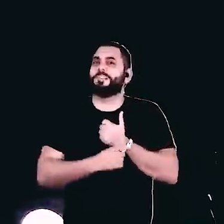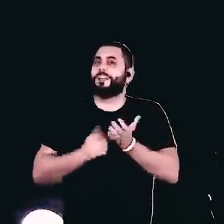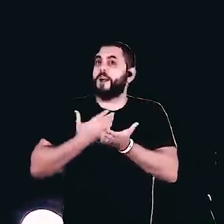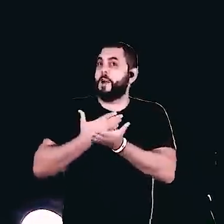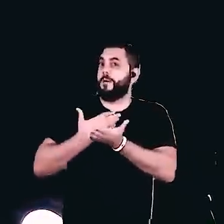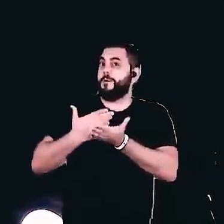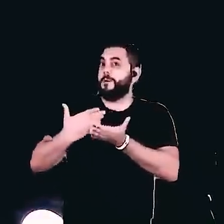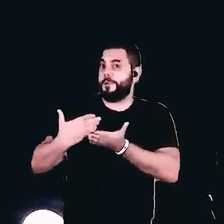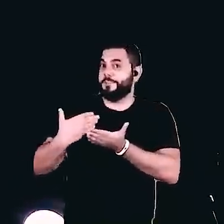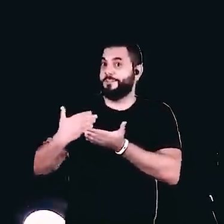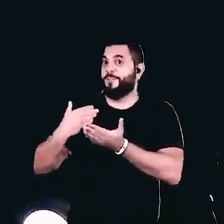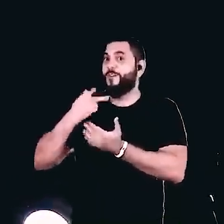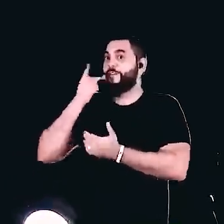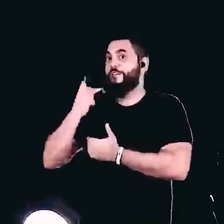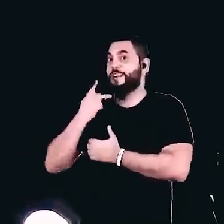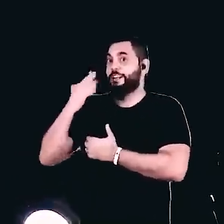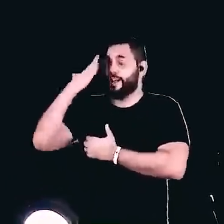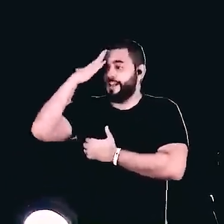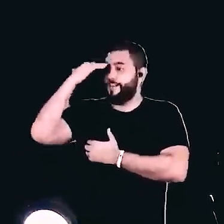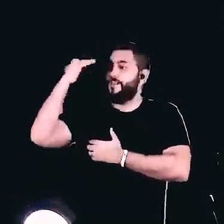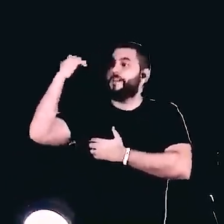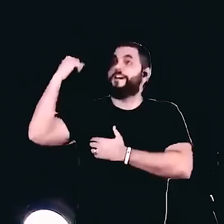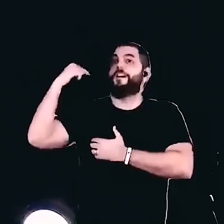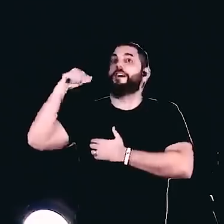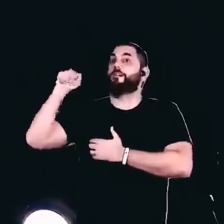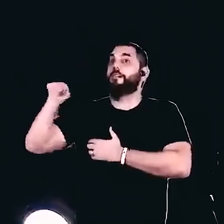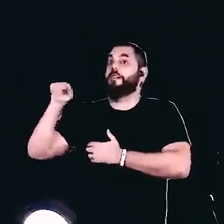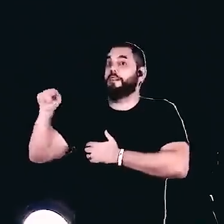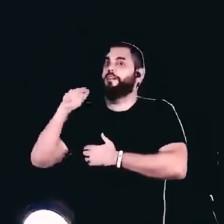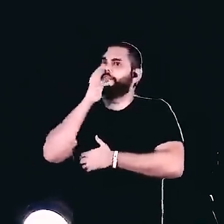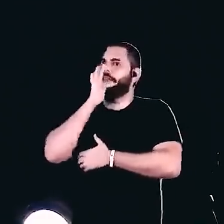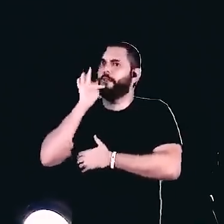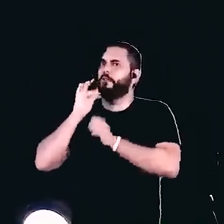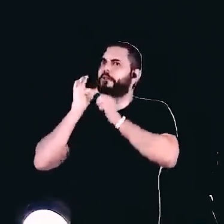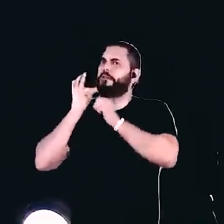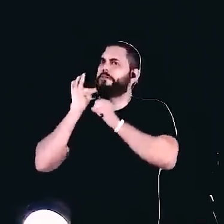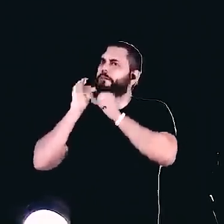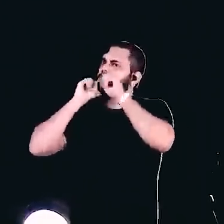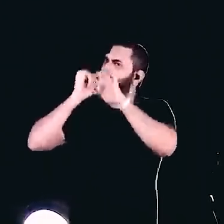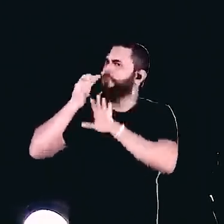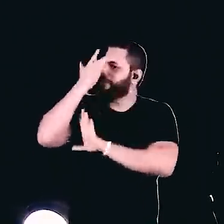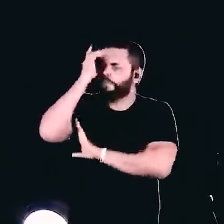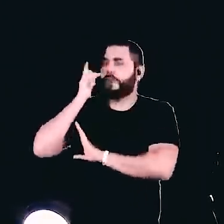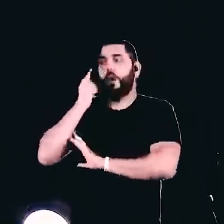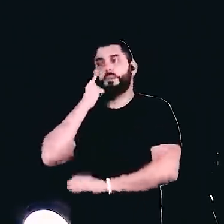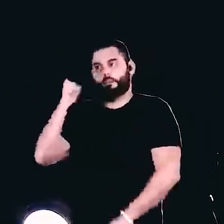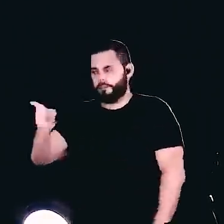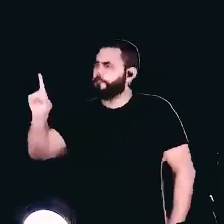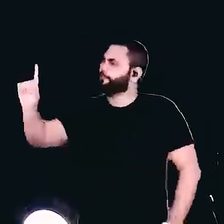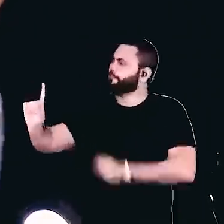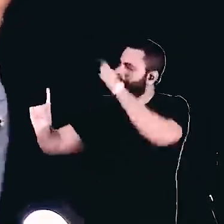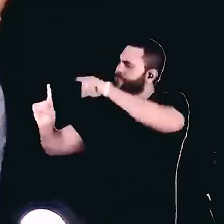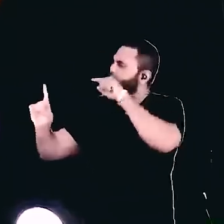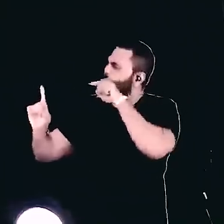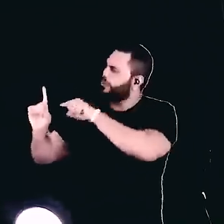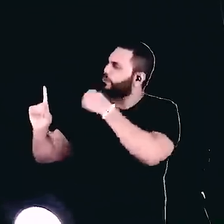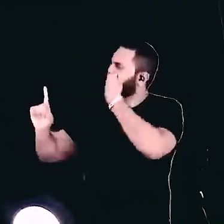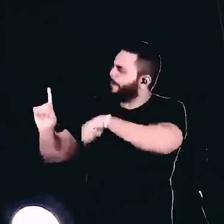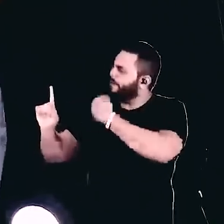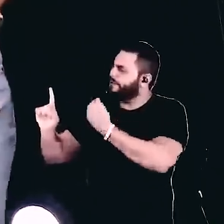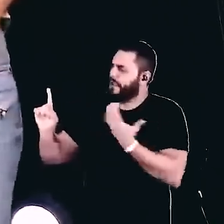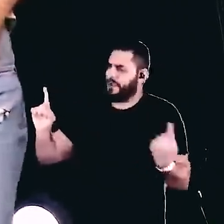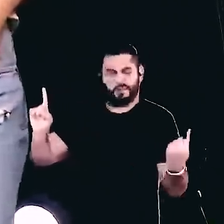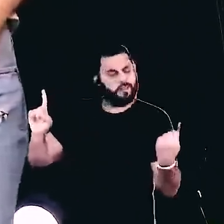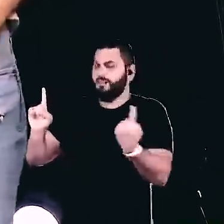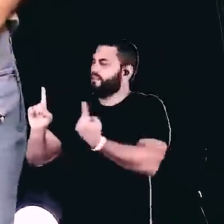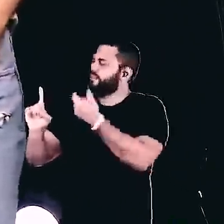começou com a reputação de Filemão como alguém que abençoava as pessoas. Paulo olha para Filemão e disse assim: Filemão, tu precisa receber